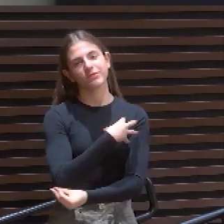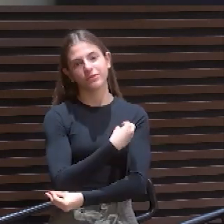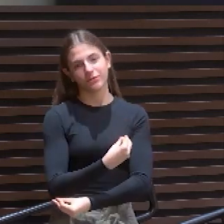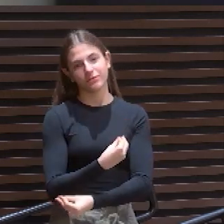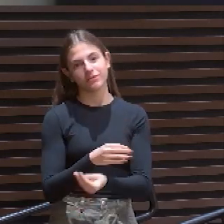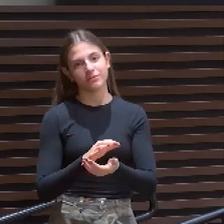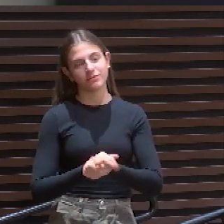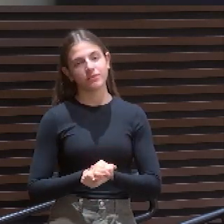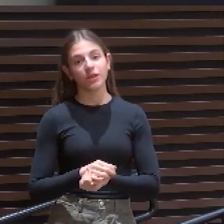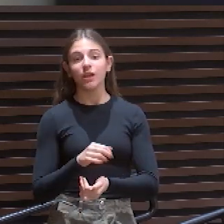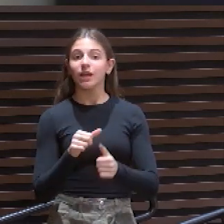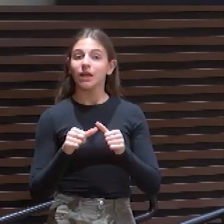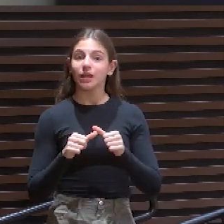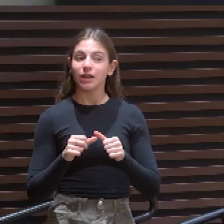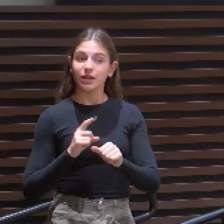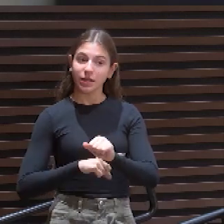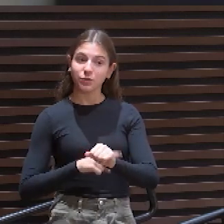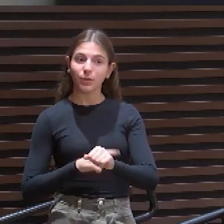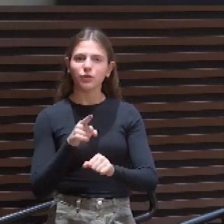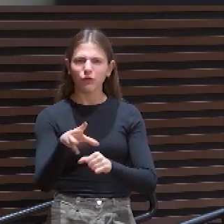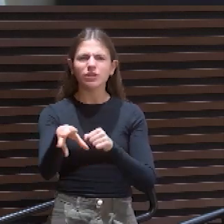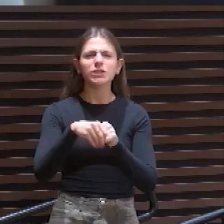E aqui você se inclui nisso?